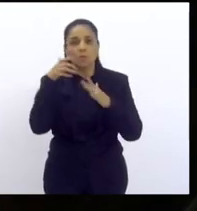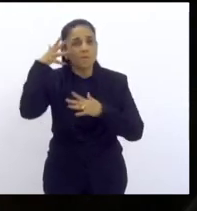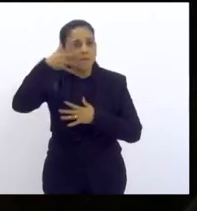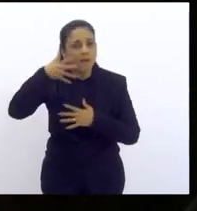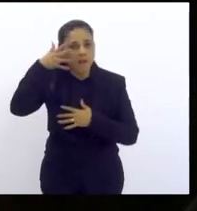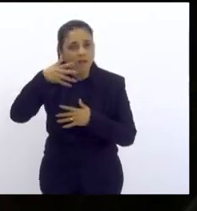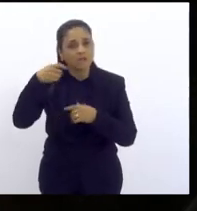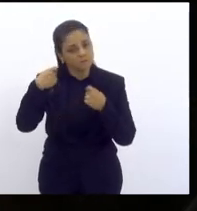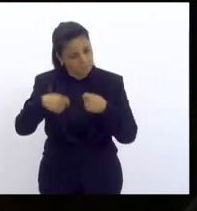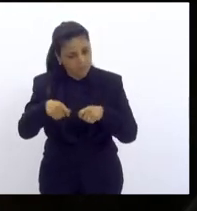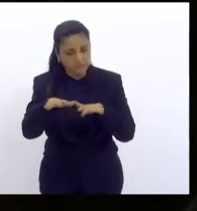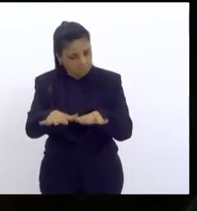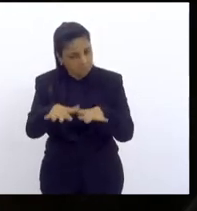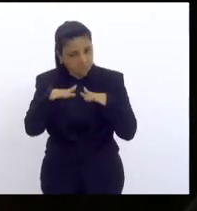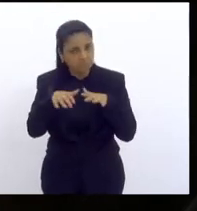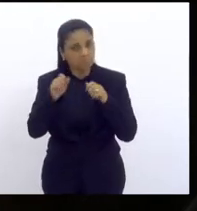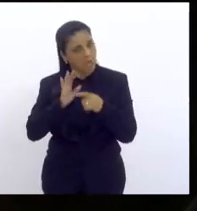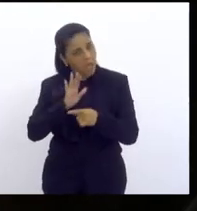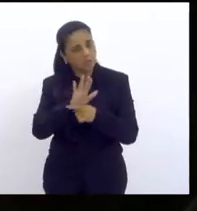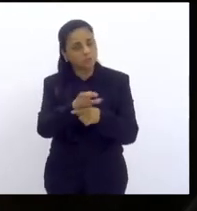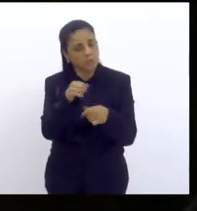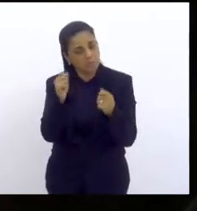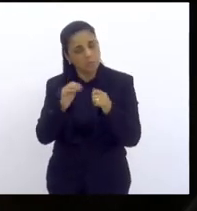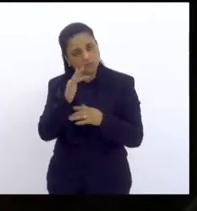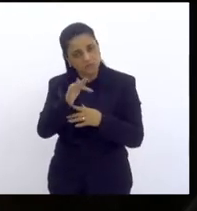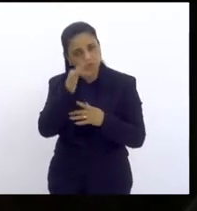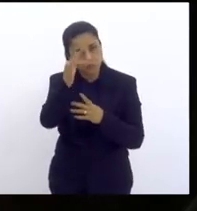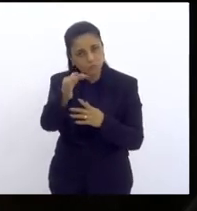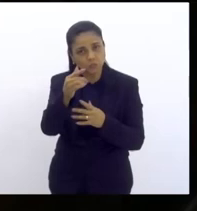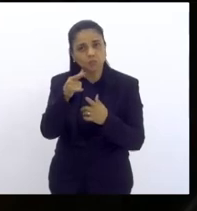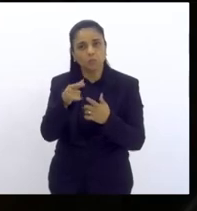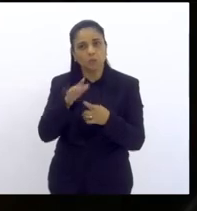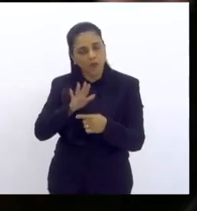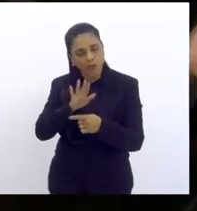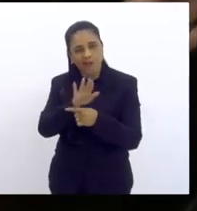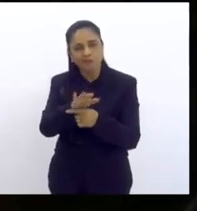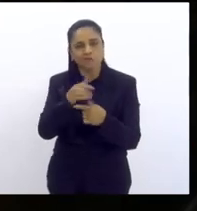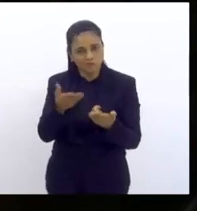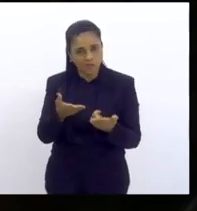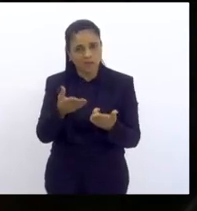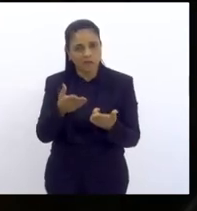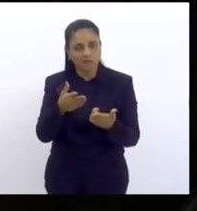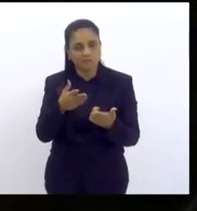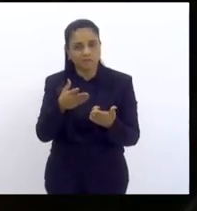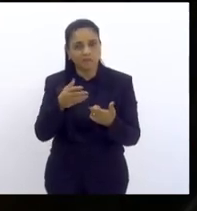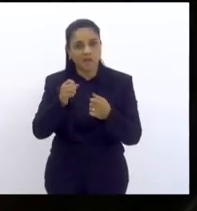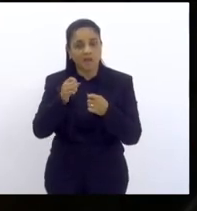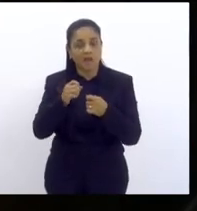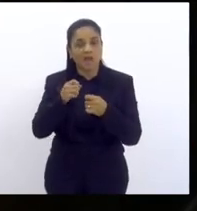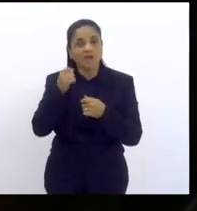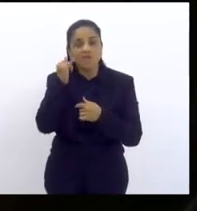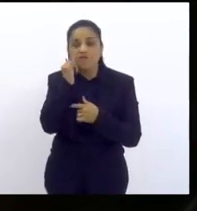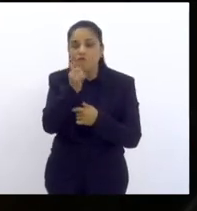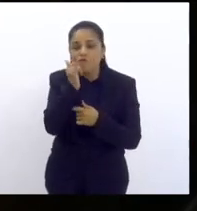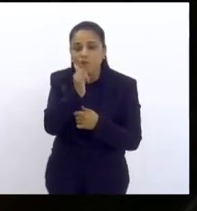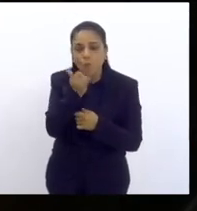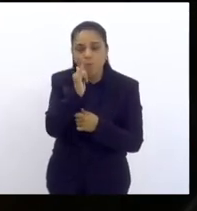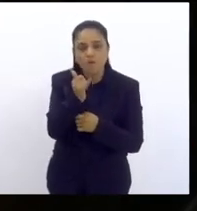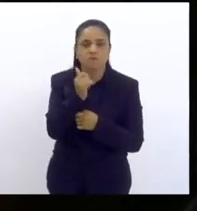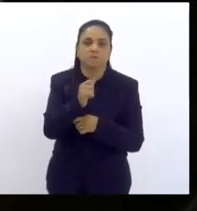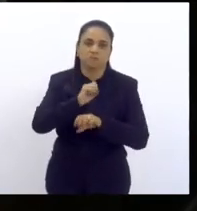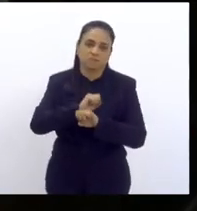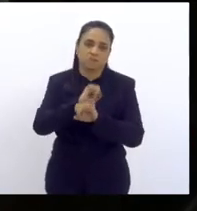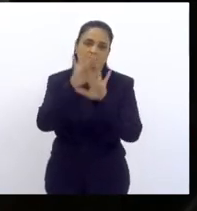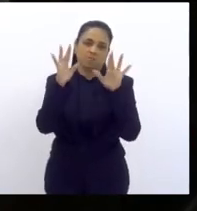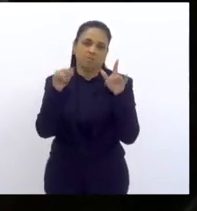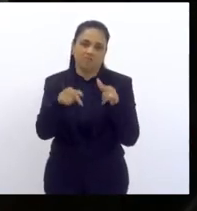casa Legislativa pode ajudar futuramente a gente coloca a disposição para colaborar modestamente Nesse sentido porque a gente precisa disso é